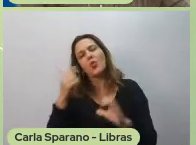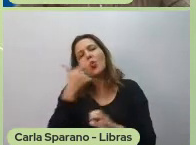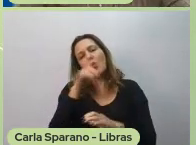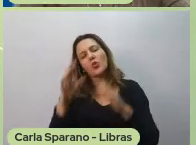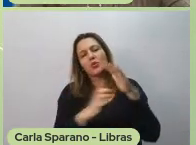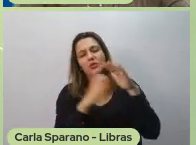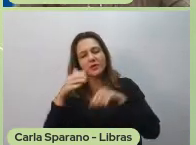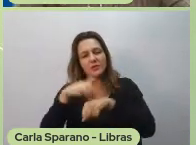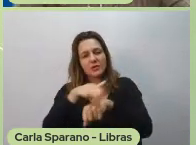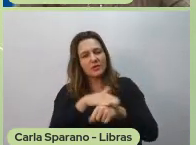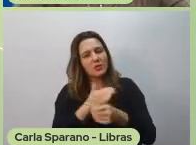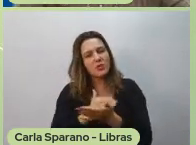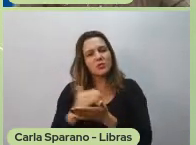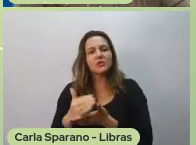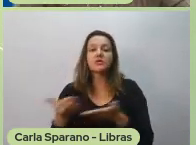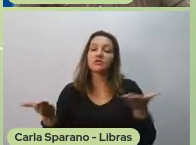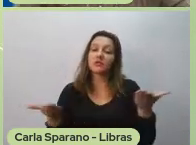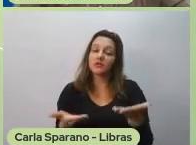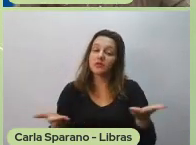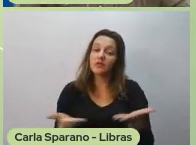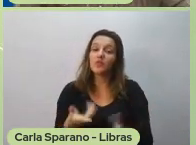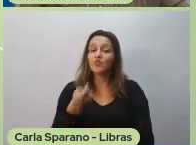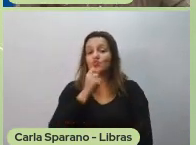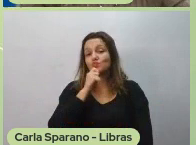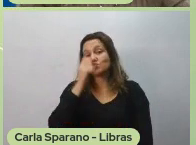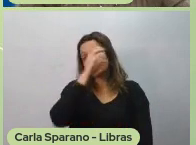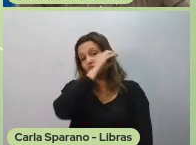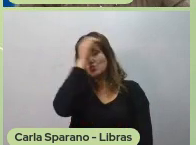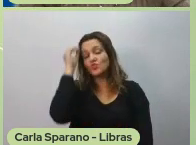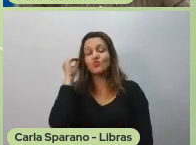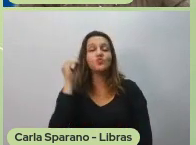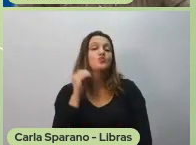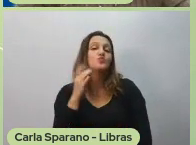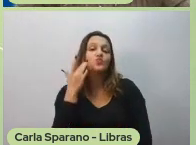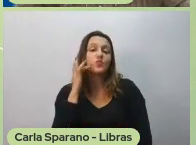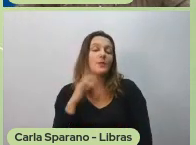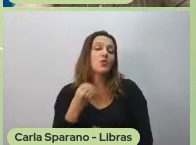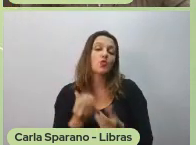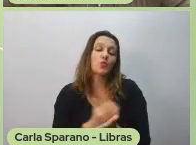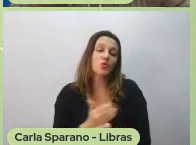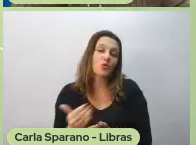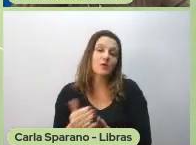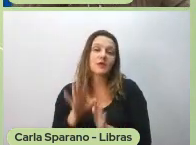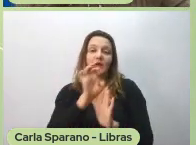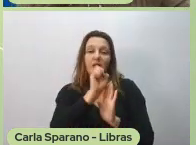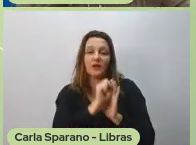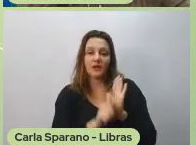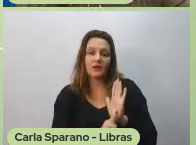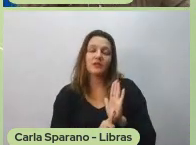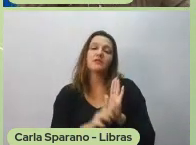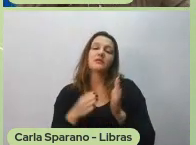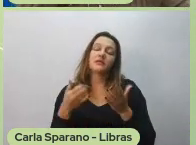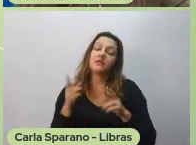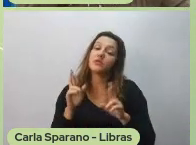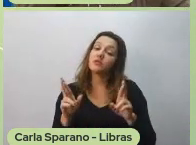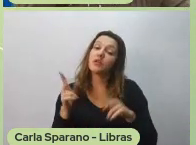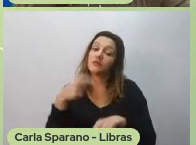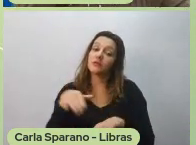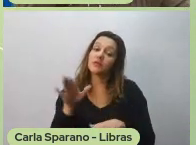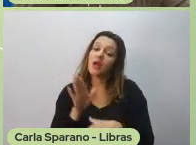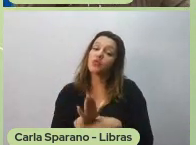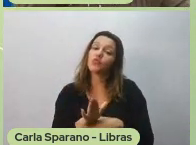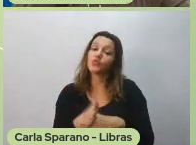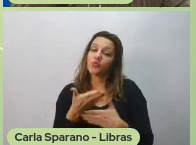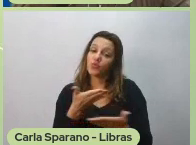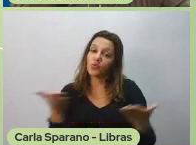empresas que estão começando agora e que ainda nem sabem muito como começar. Eu espero que essas contribuições tenham ajudado eles a